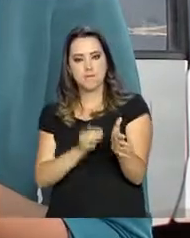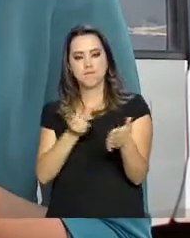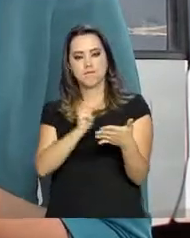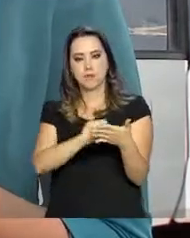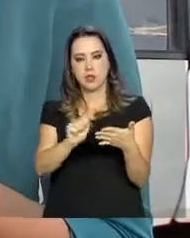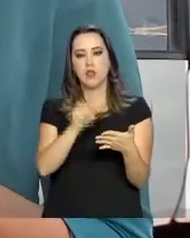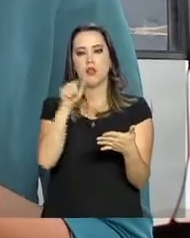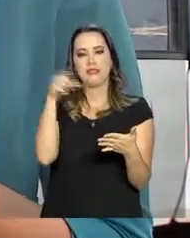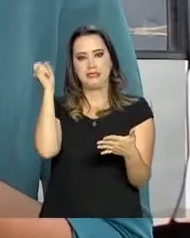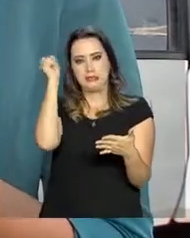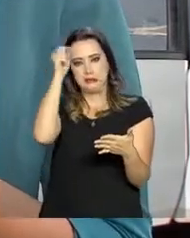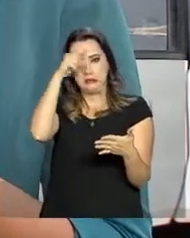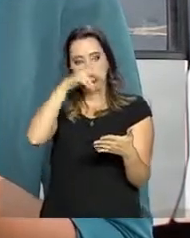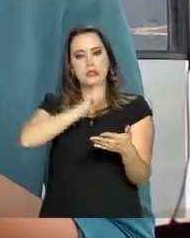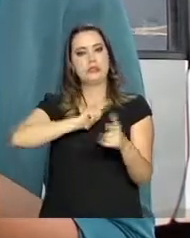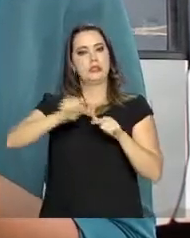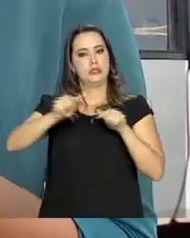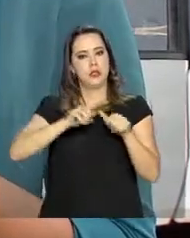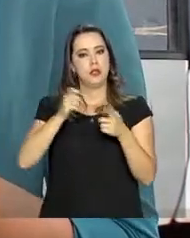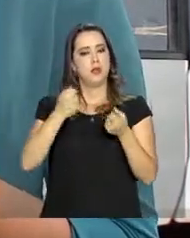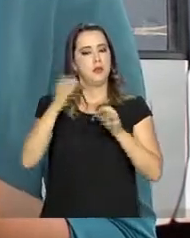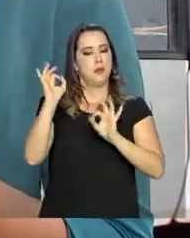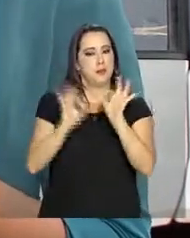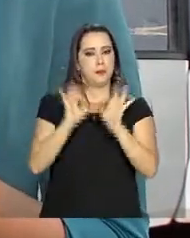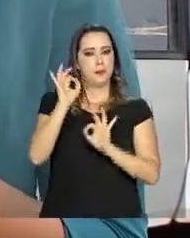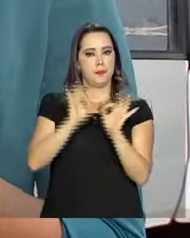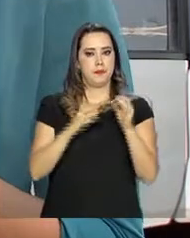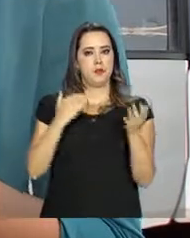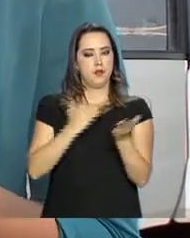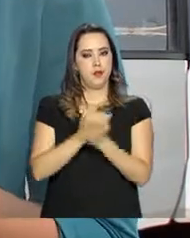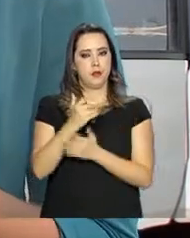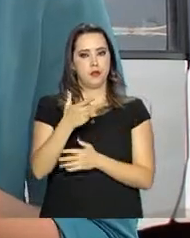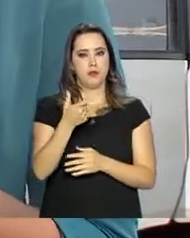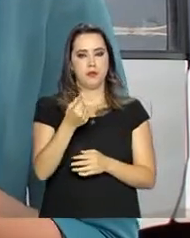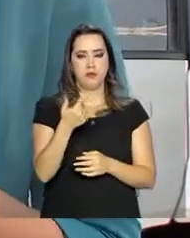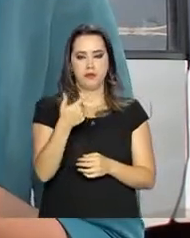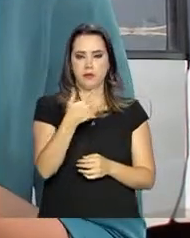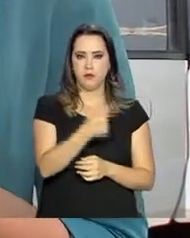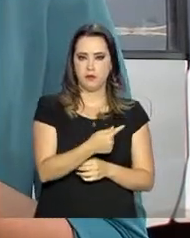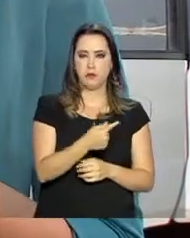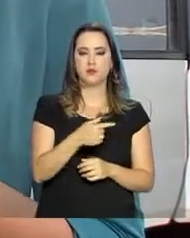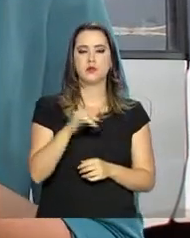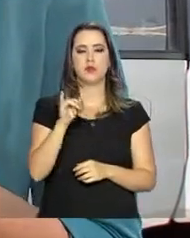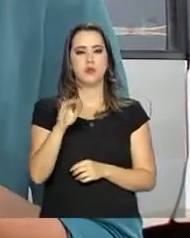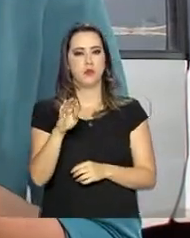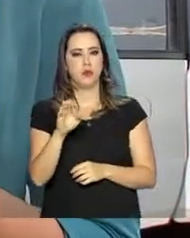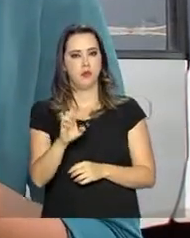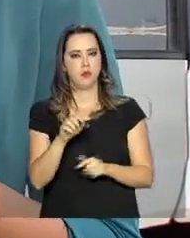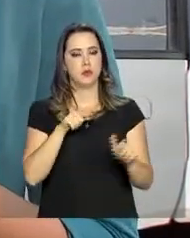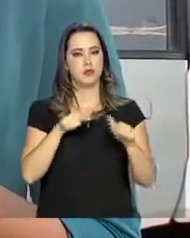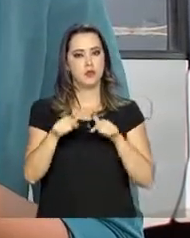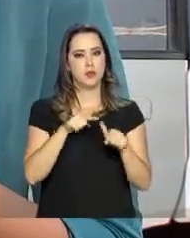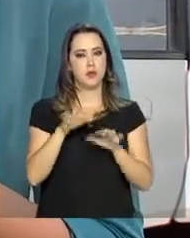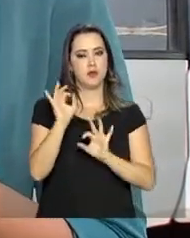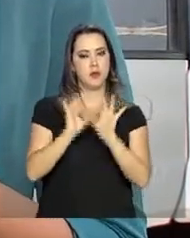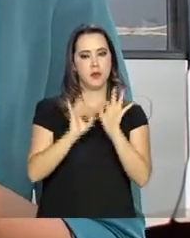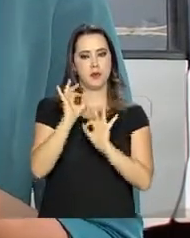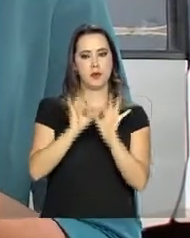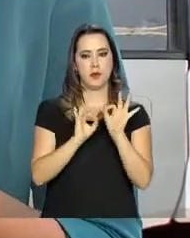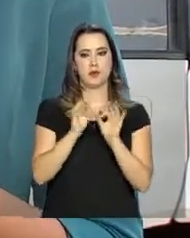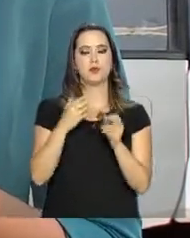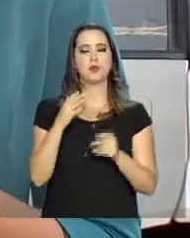é trabalhosa e exige planejamento. Por isso, desde 2017, o IBGE vem trabalhando na preparação do